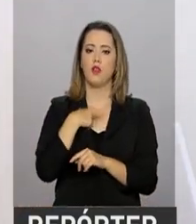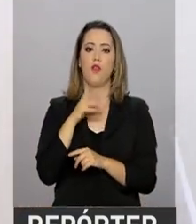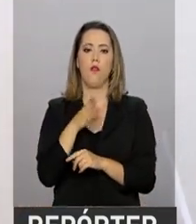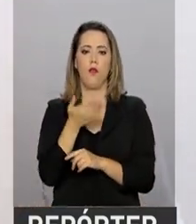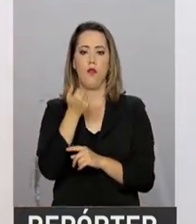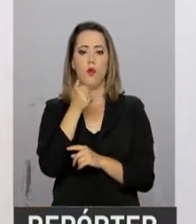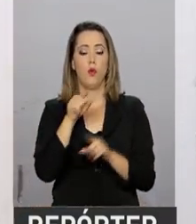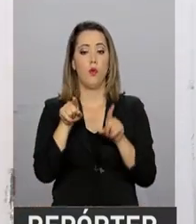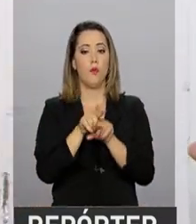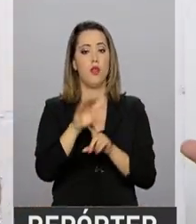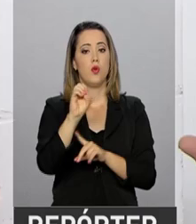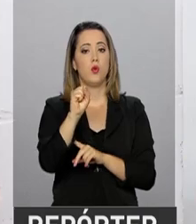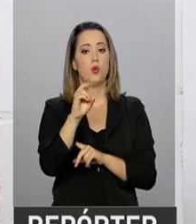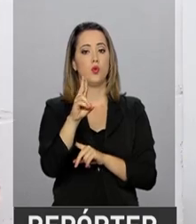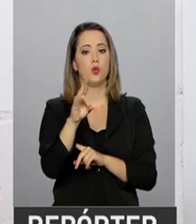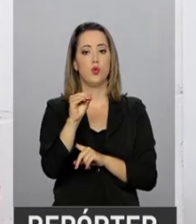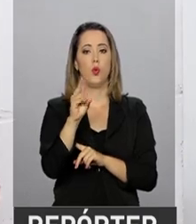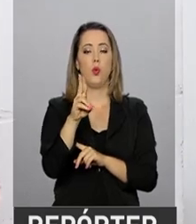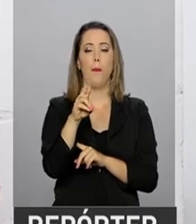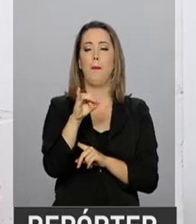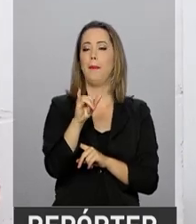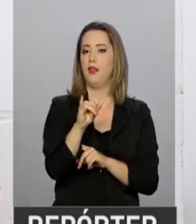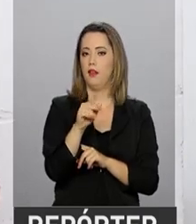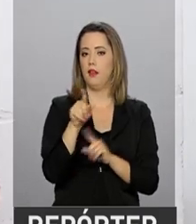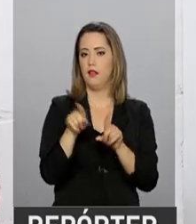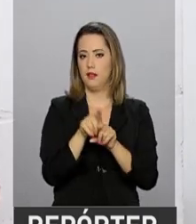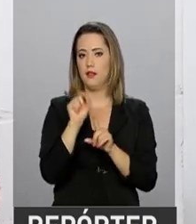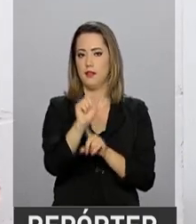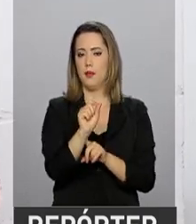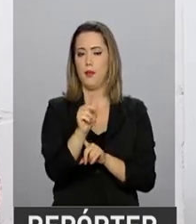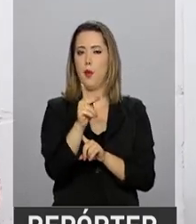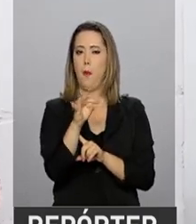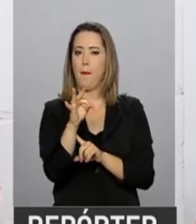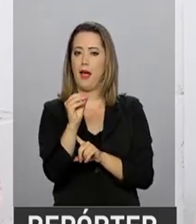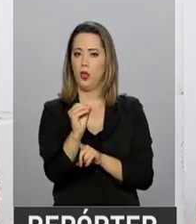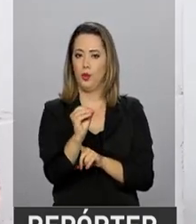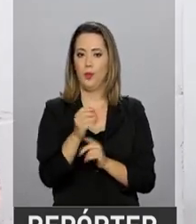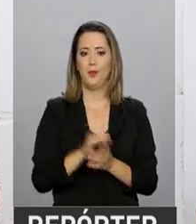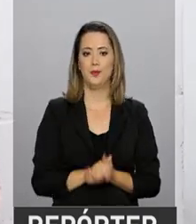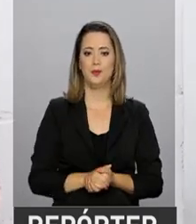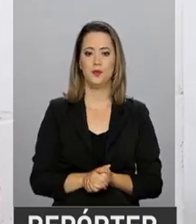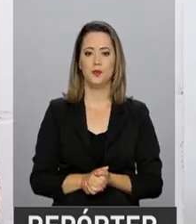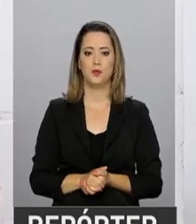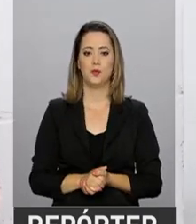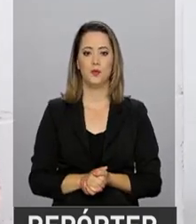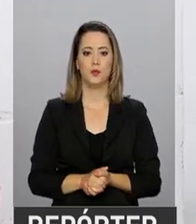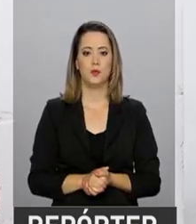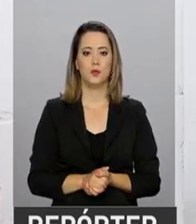folha de jambu, que é base para o tacacá e o pato no tucupi.